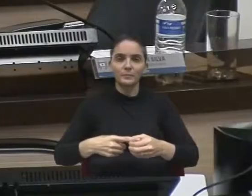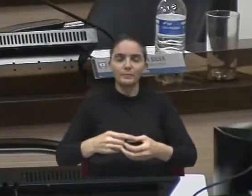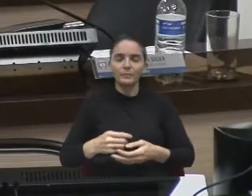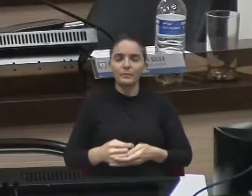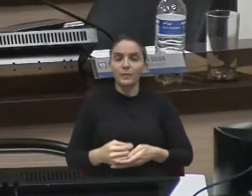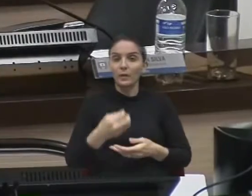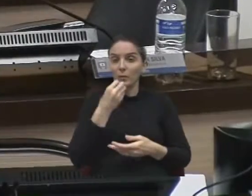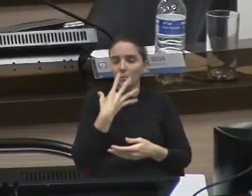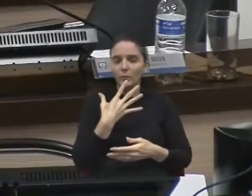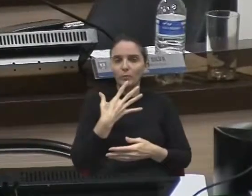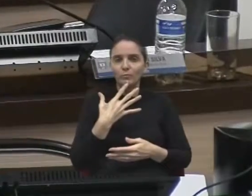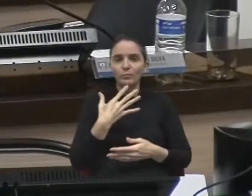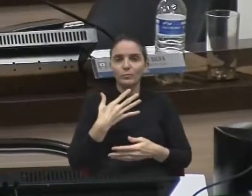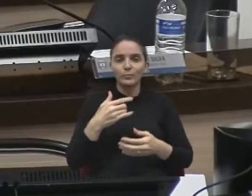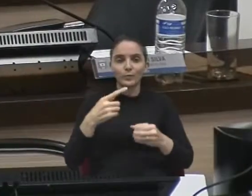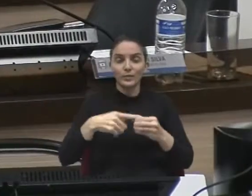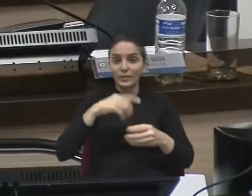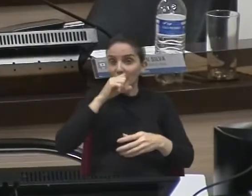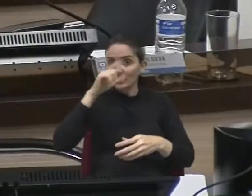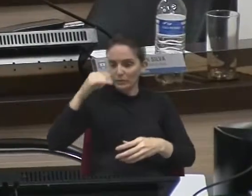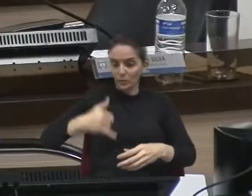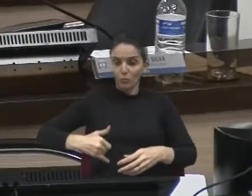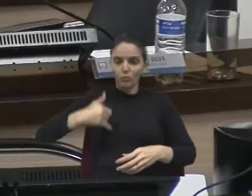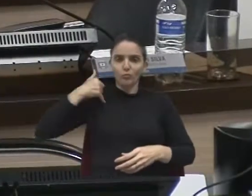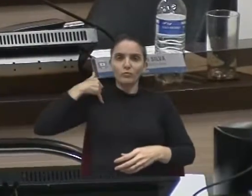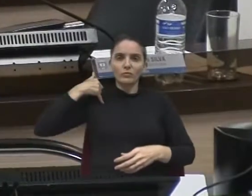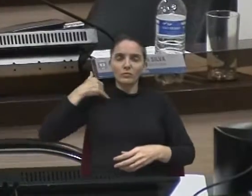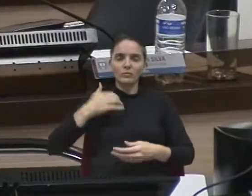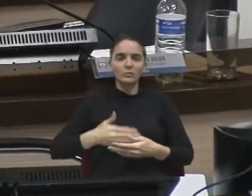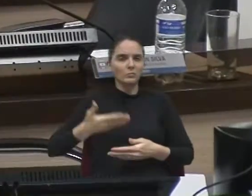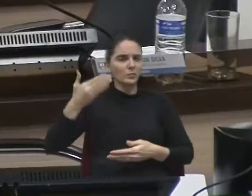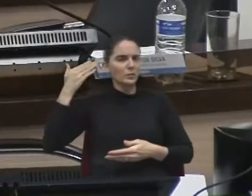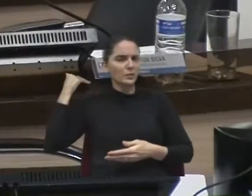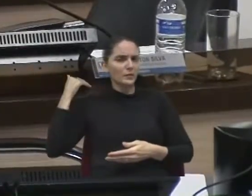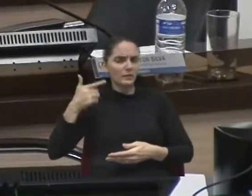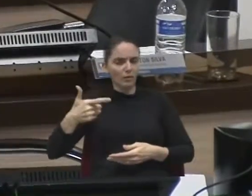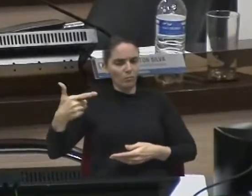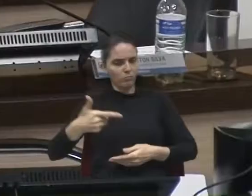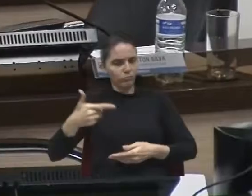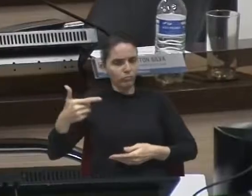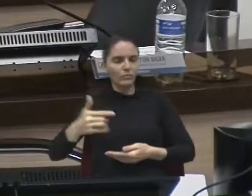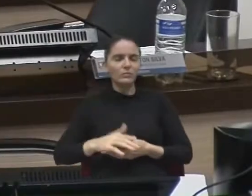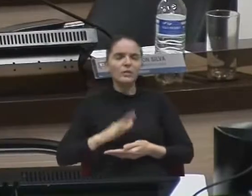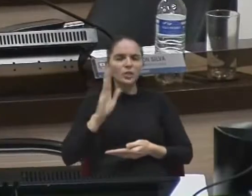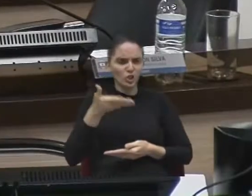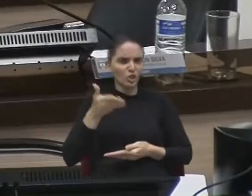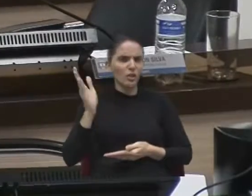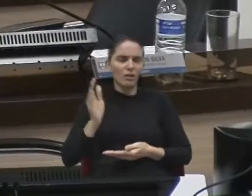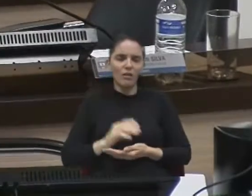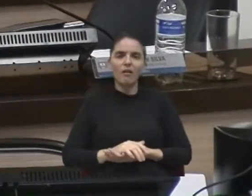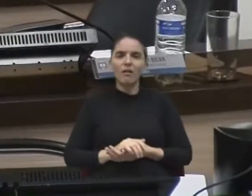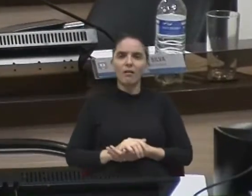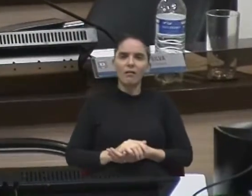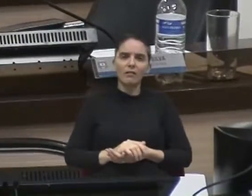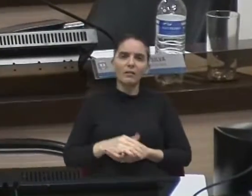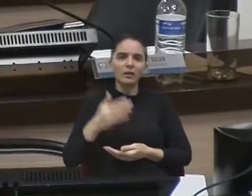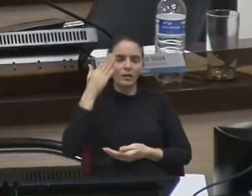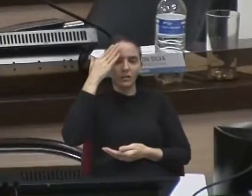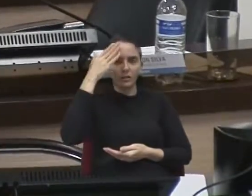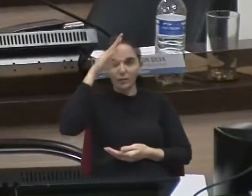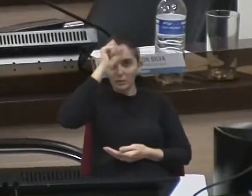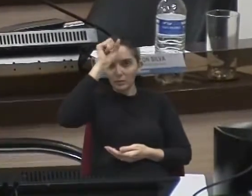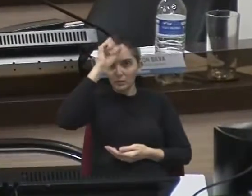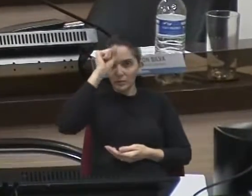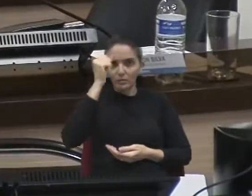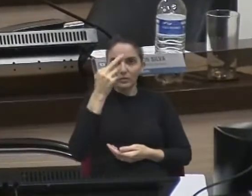Limeira. Antigos atiradores, pessoas que já tiveram as suas instruções, assim como, né, o Zé da Mix